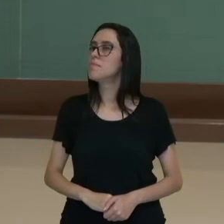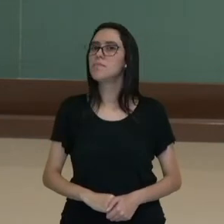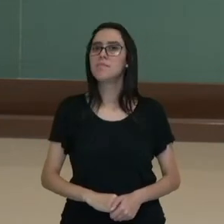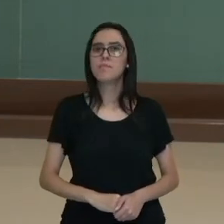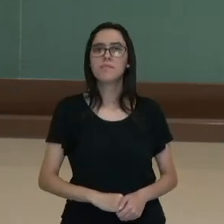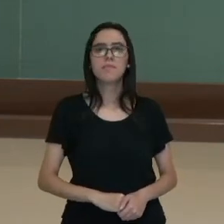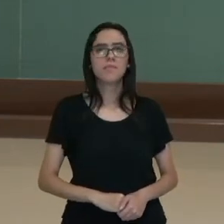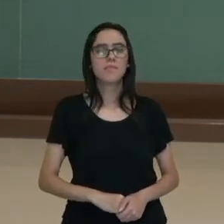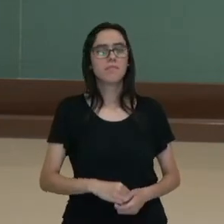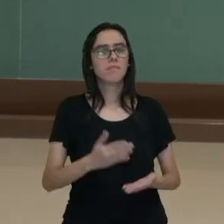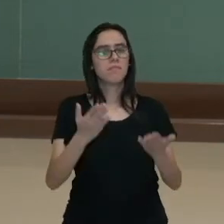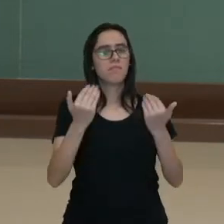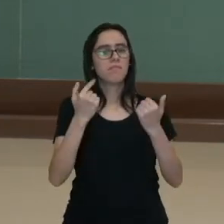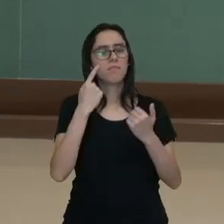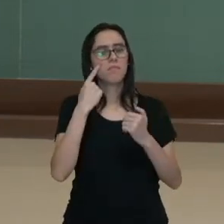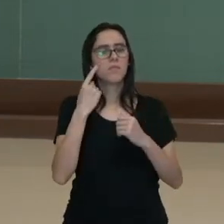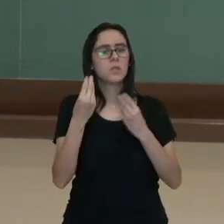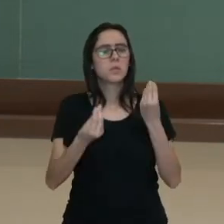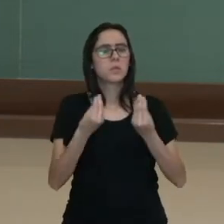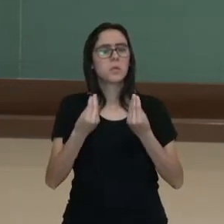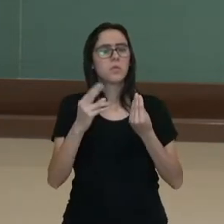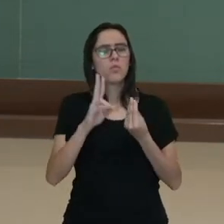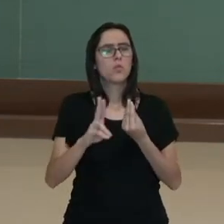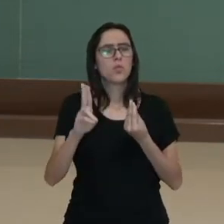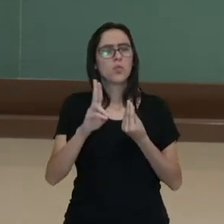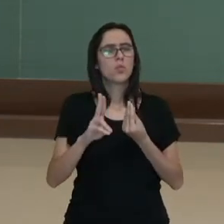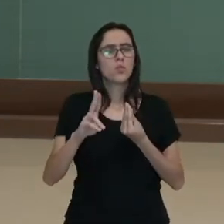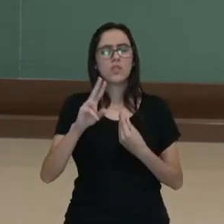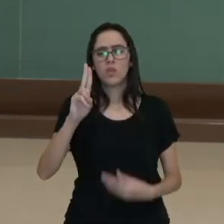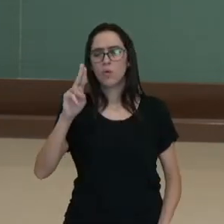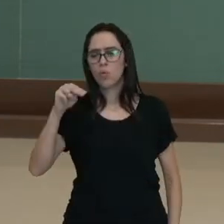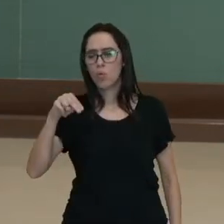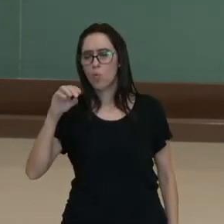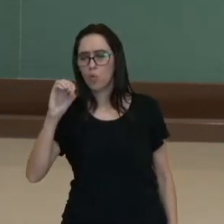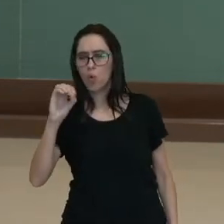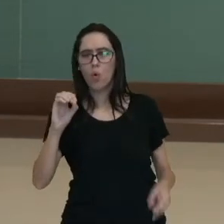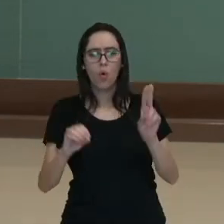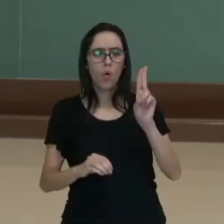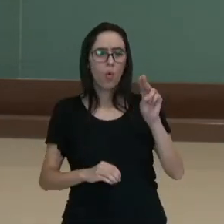vamos entender quando que nós usamos o uno ou una, certo?